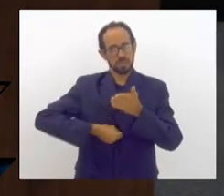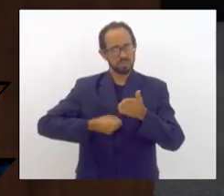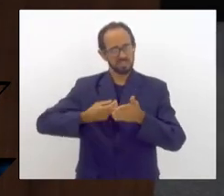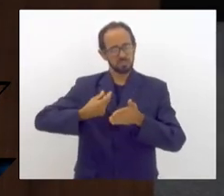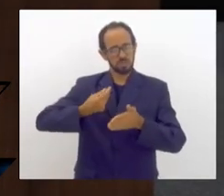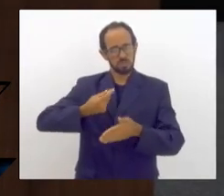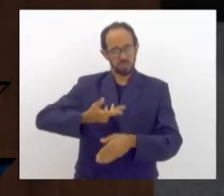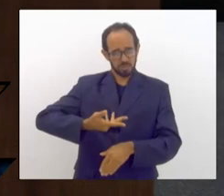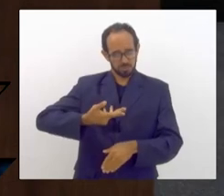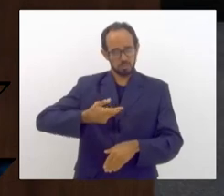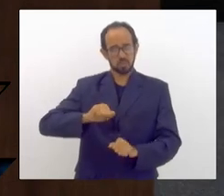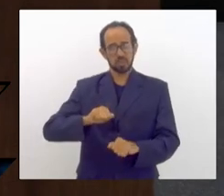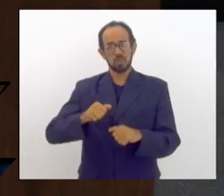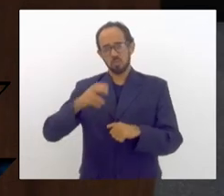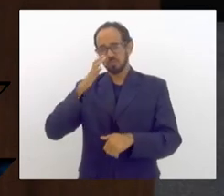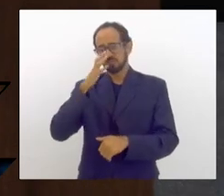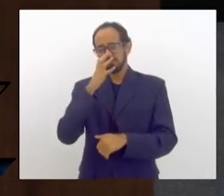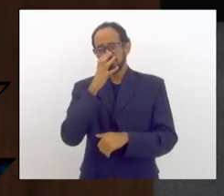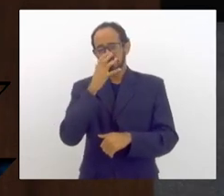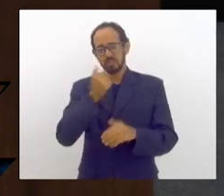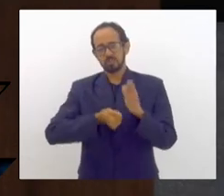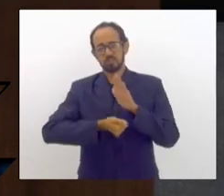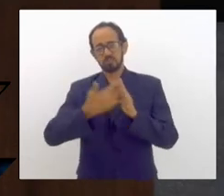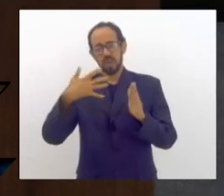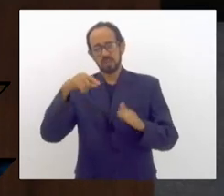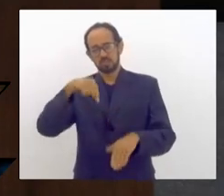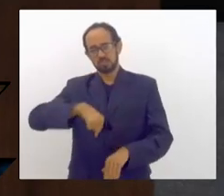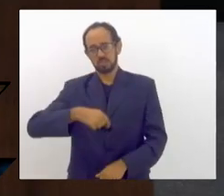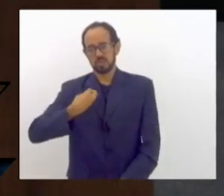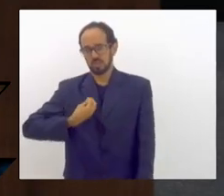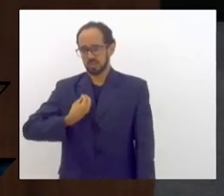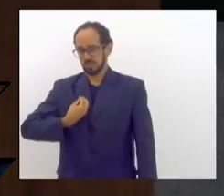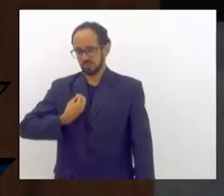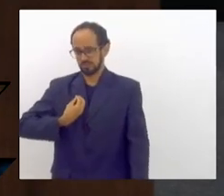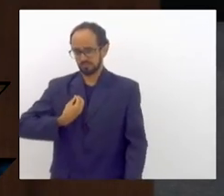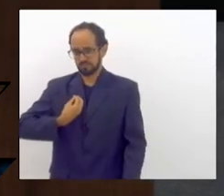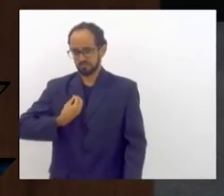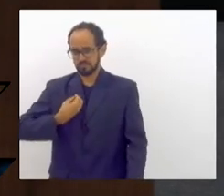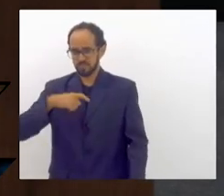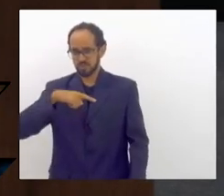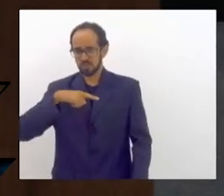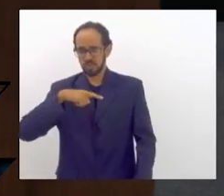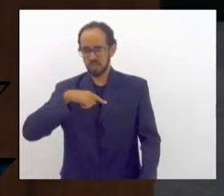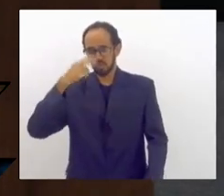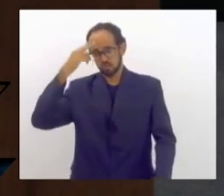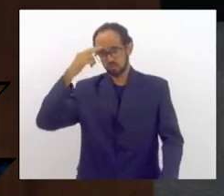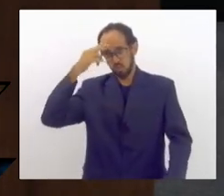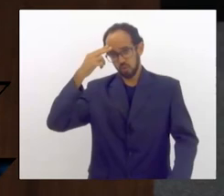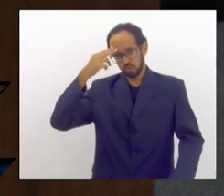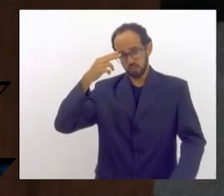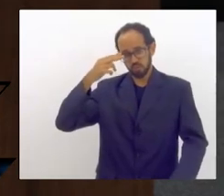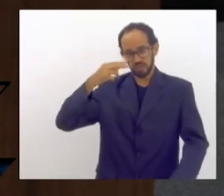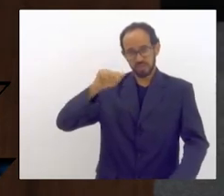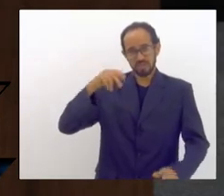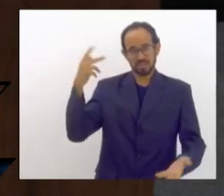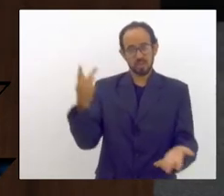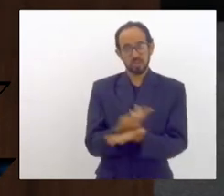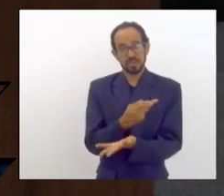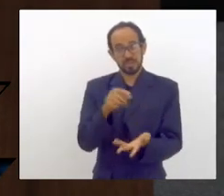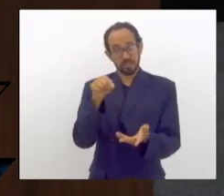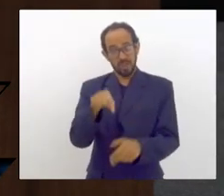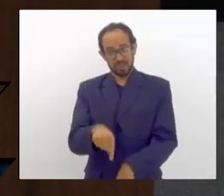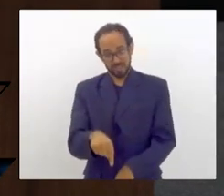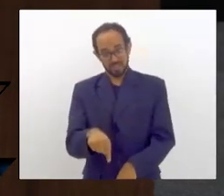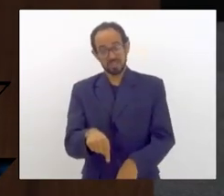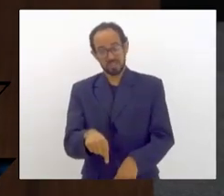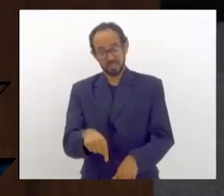colegas que aqui estão. Acompanho essa casa há muito tempo, estou cumprindo um sonho aqui. E espero que a gente possa realmente dar o tamanho